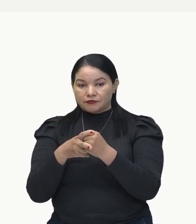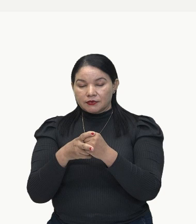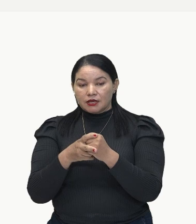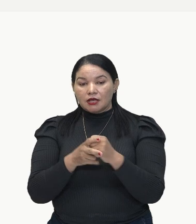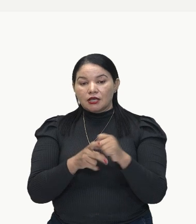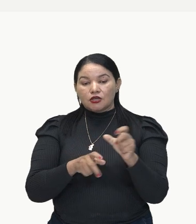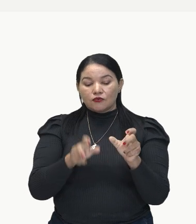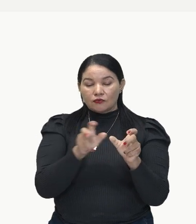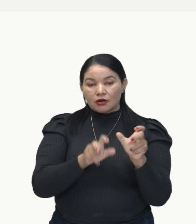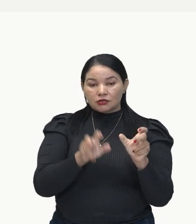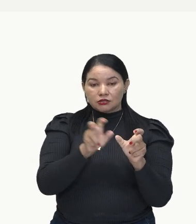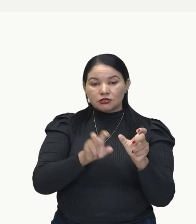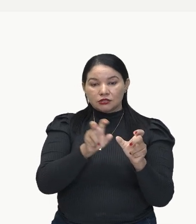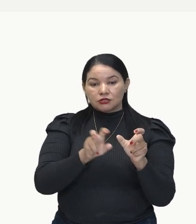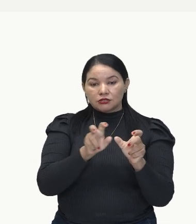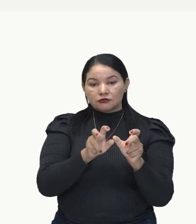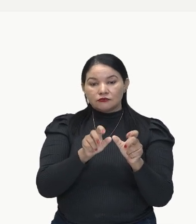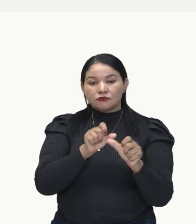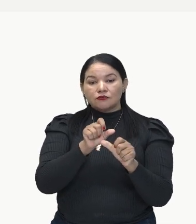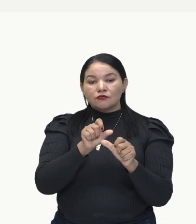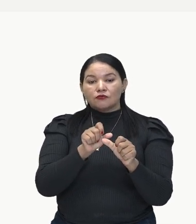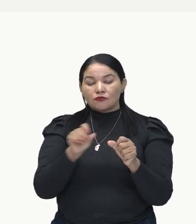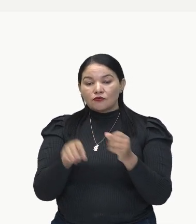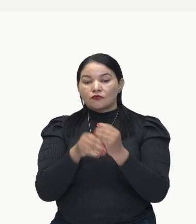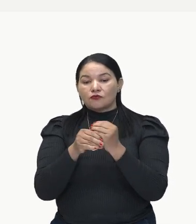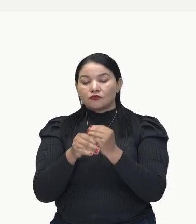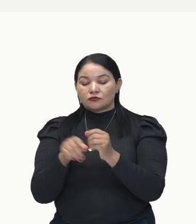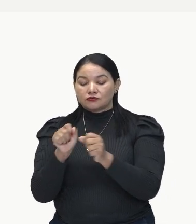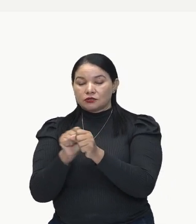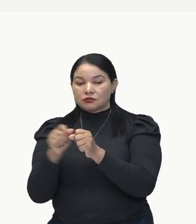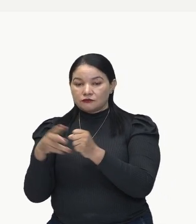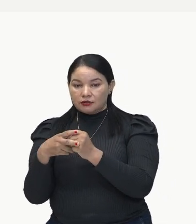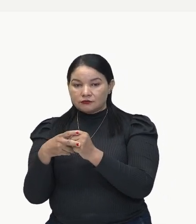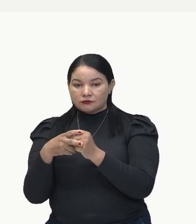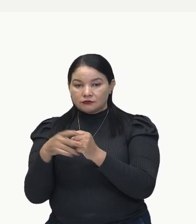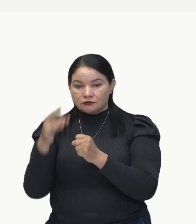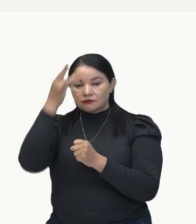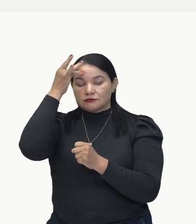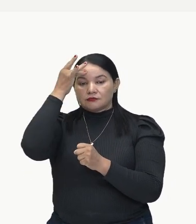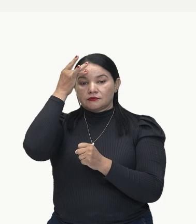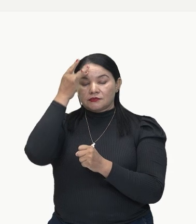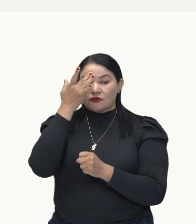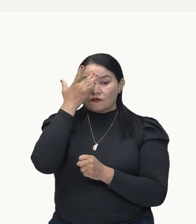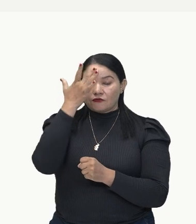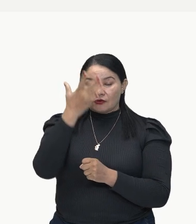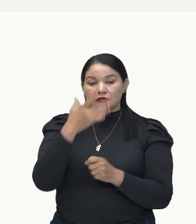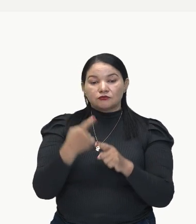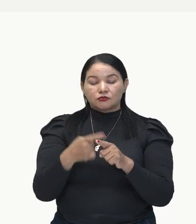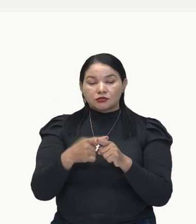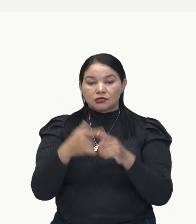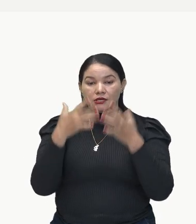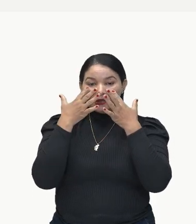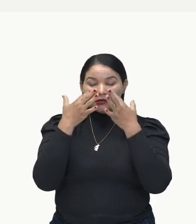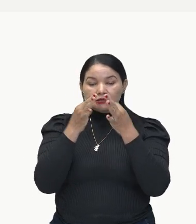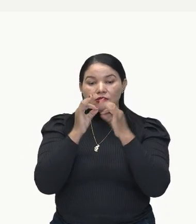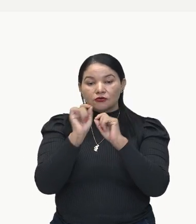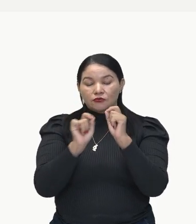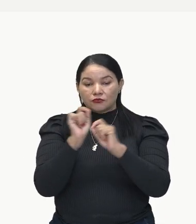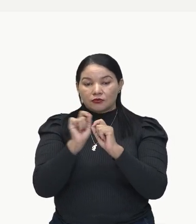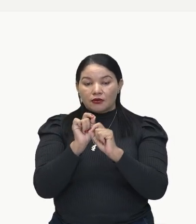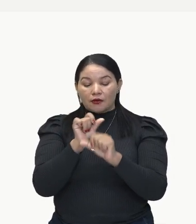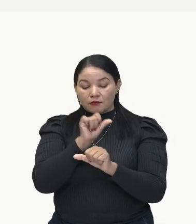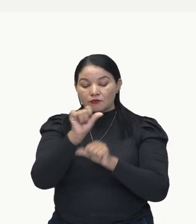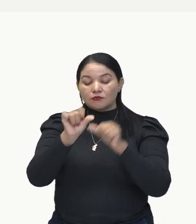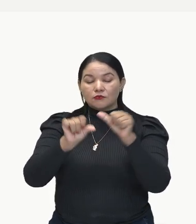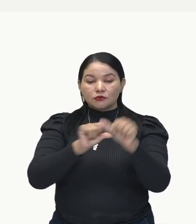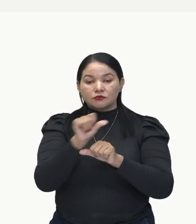adjetivo ou advérbio. Tendo isso em mente já me facilita, porque eu vou prestar atenção no meu modificador